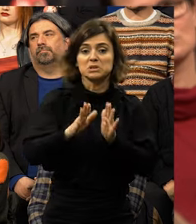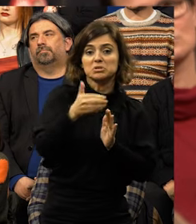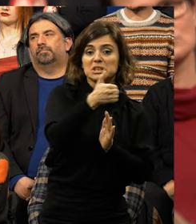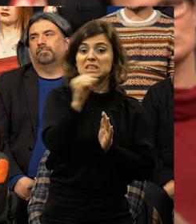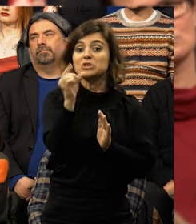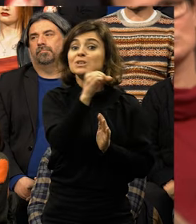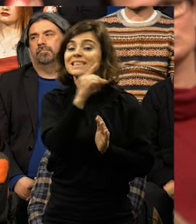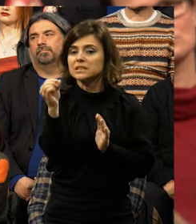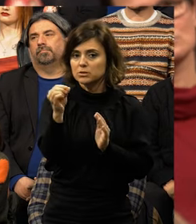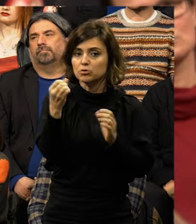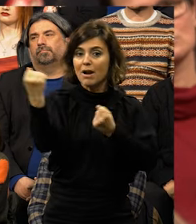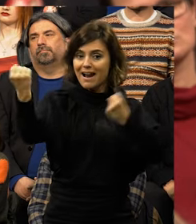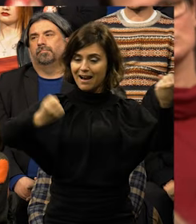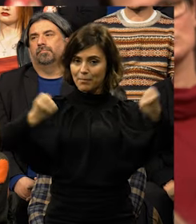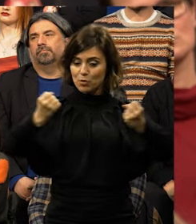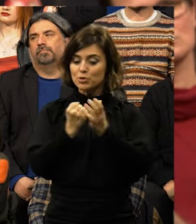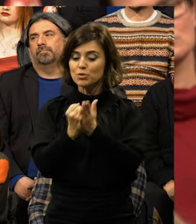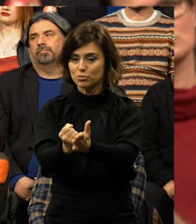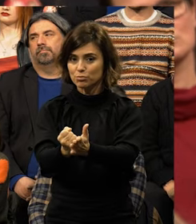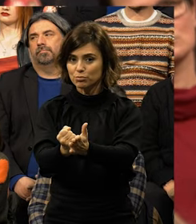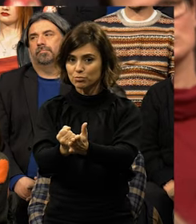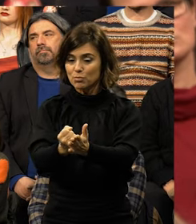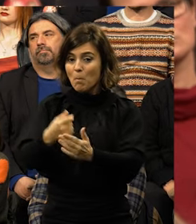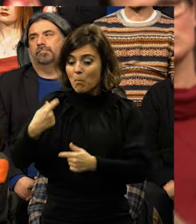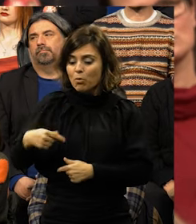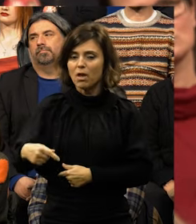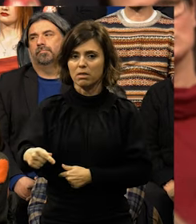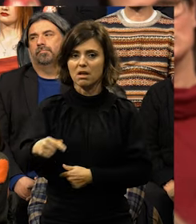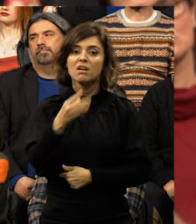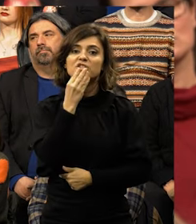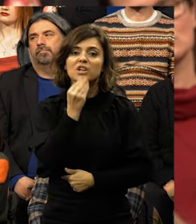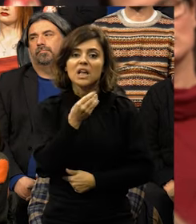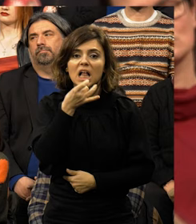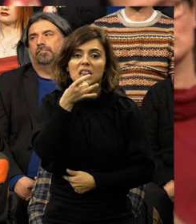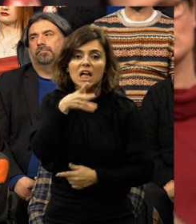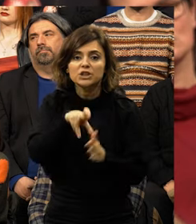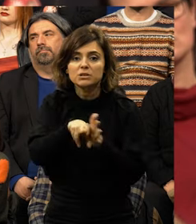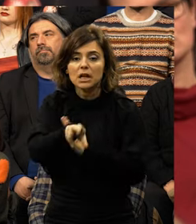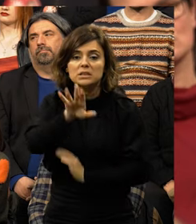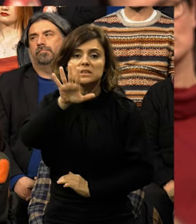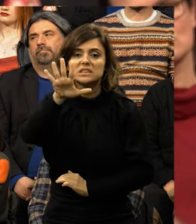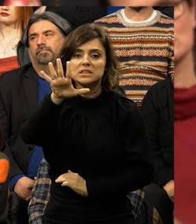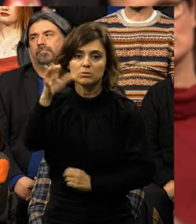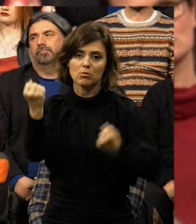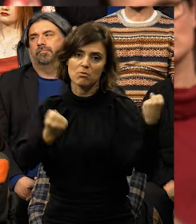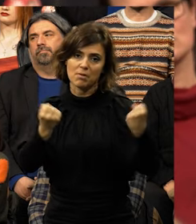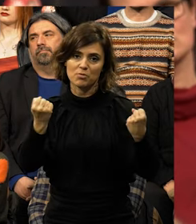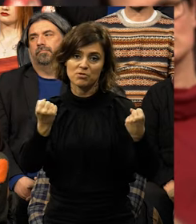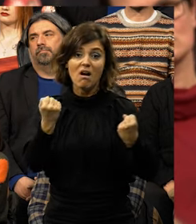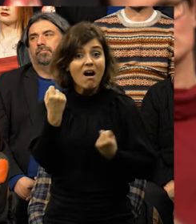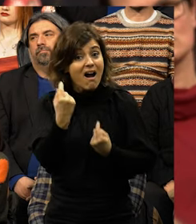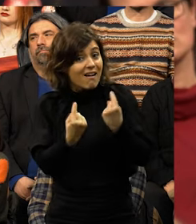humanitária por dia Israel deixa entrar cinco por dia e em raros dias